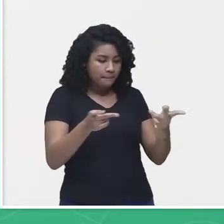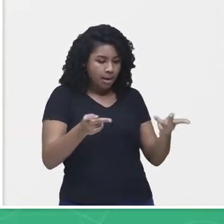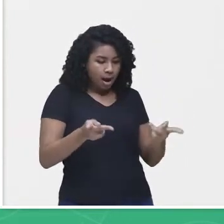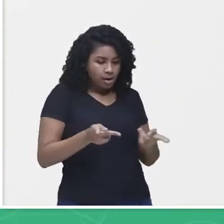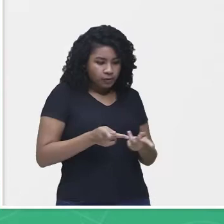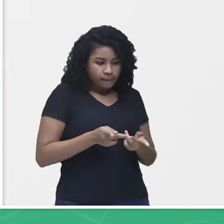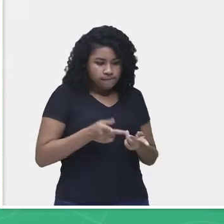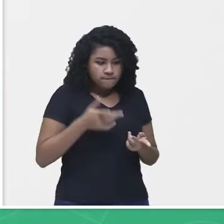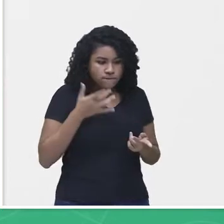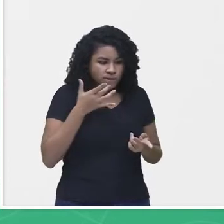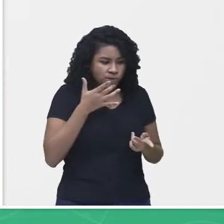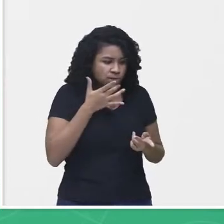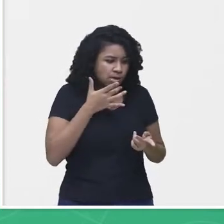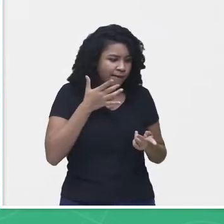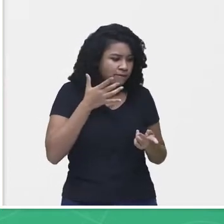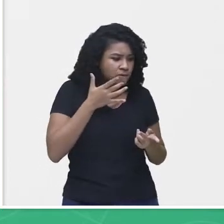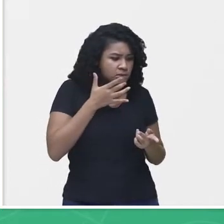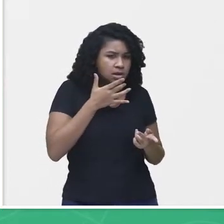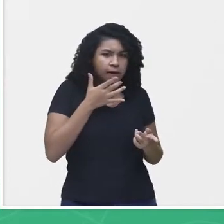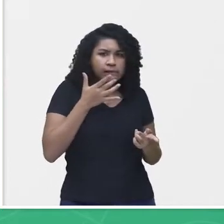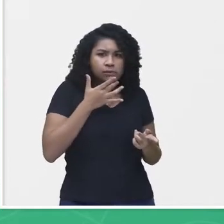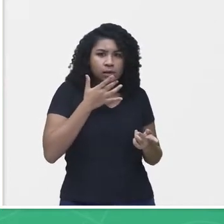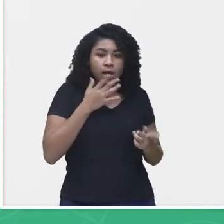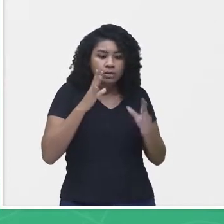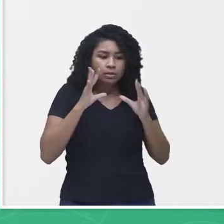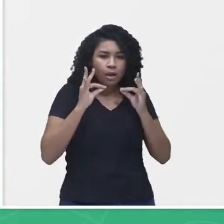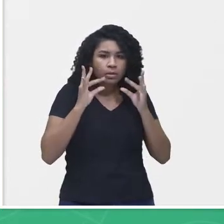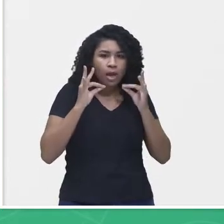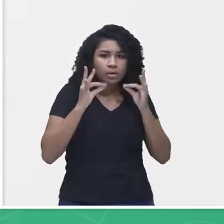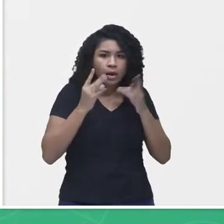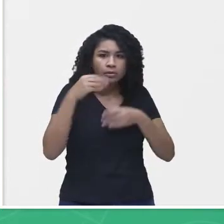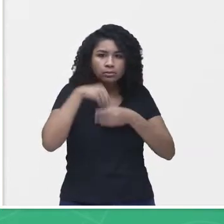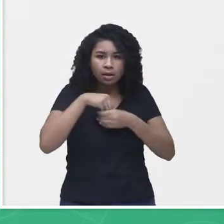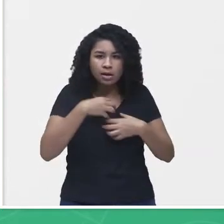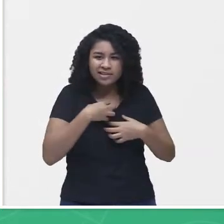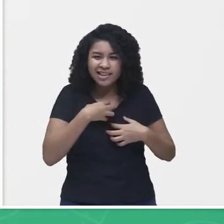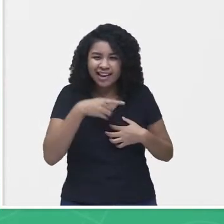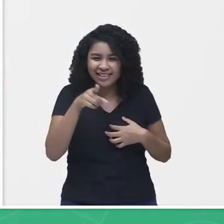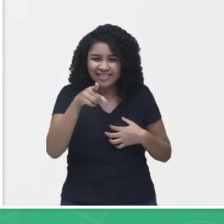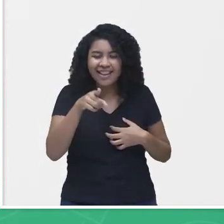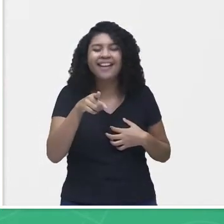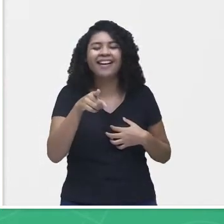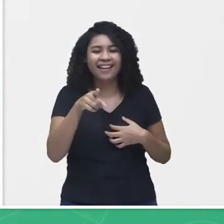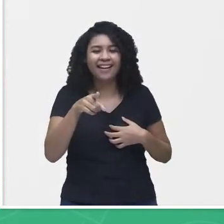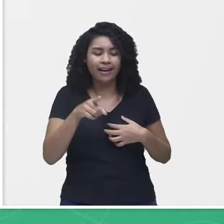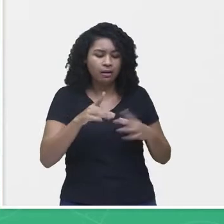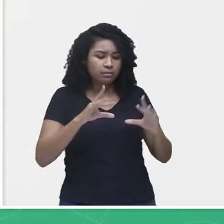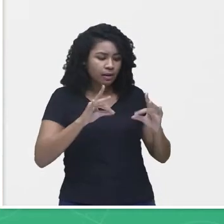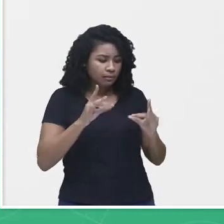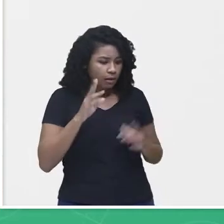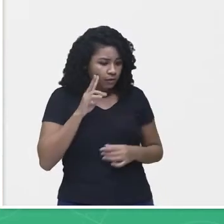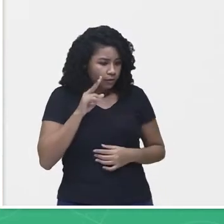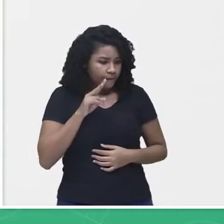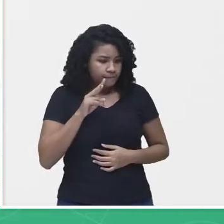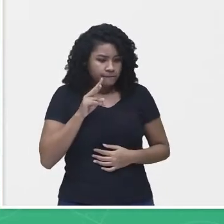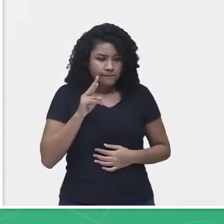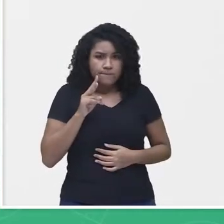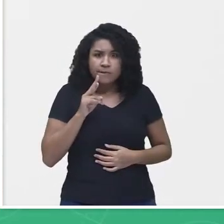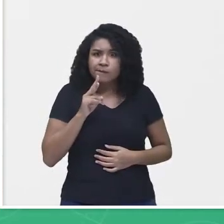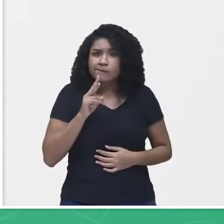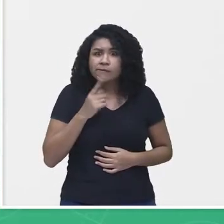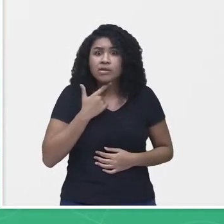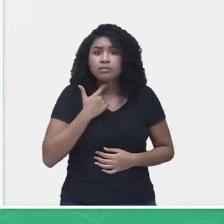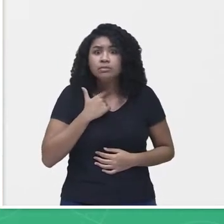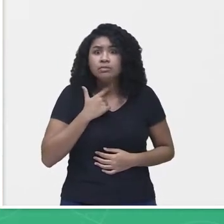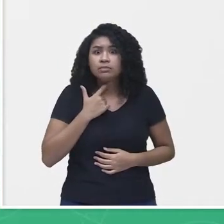boca? Enche d'água, não é? Essa água é a saliva. Olha aí a minha. E nada mais é do que